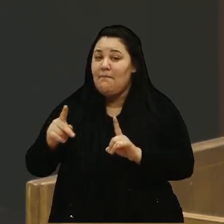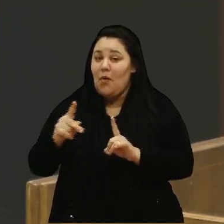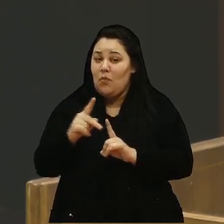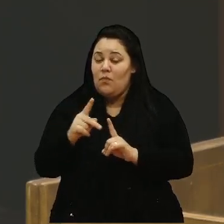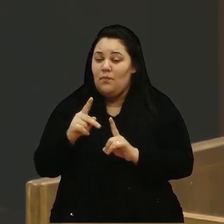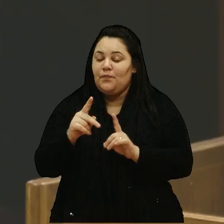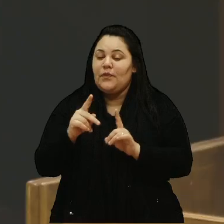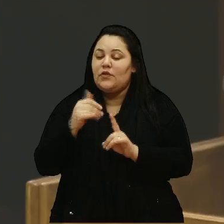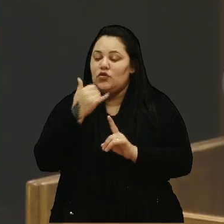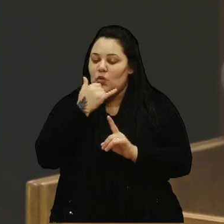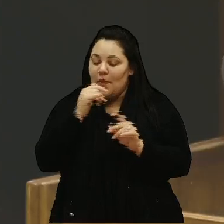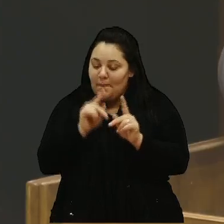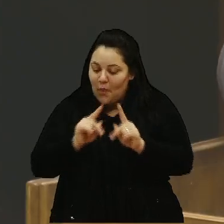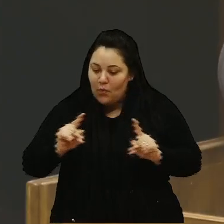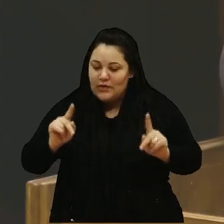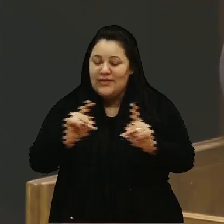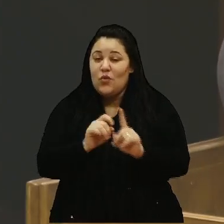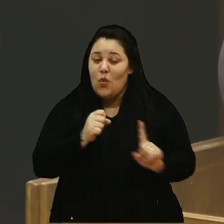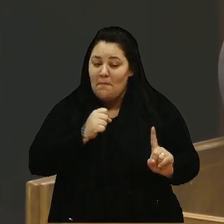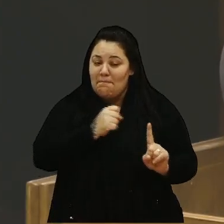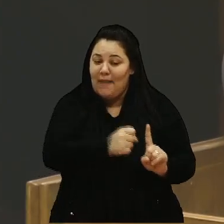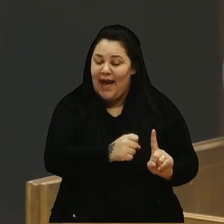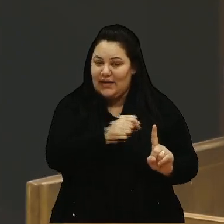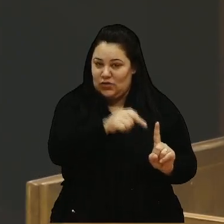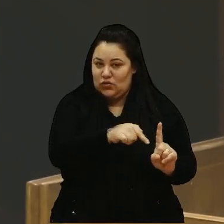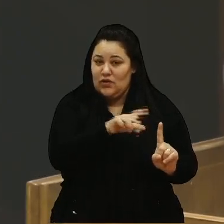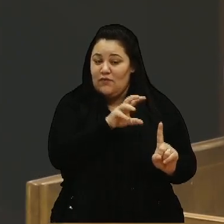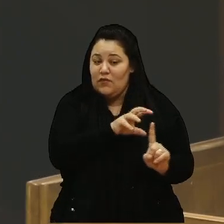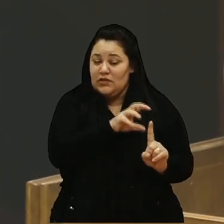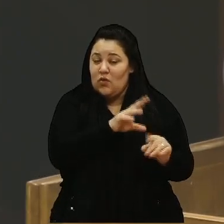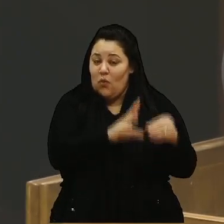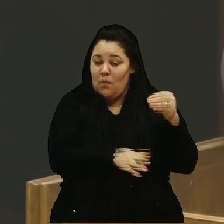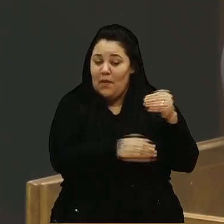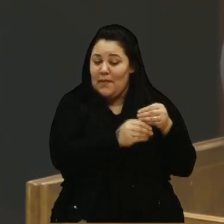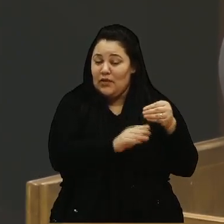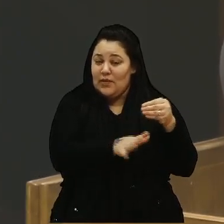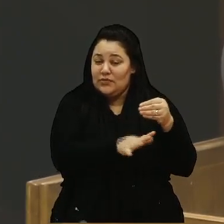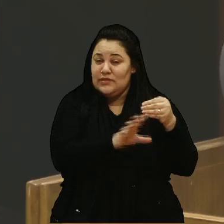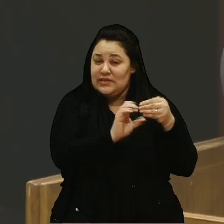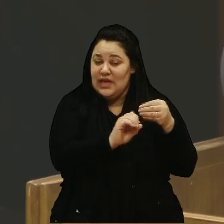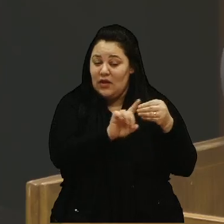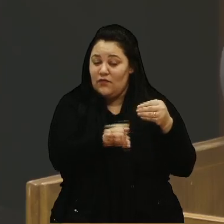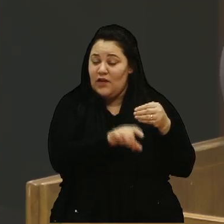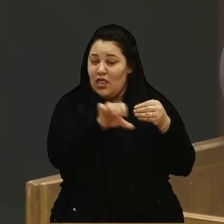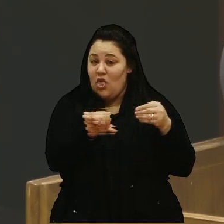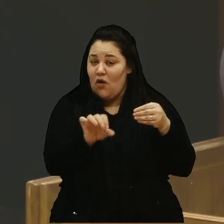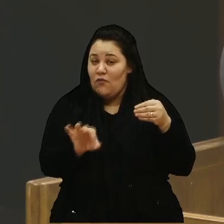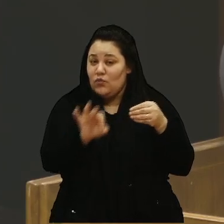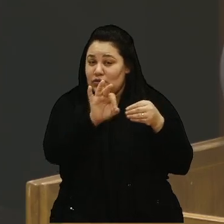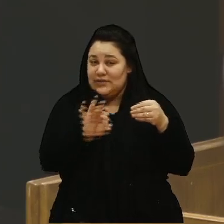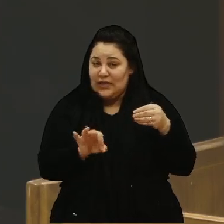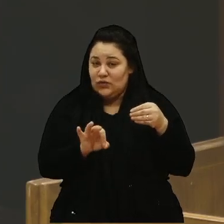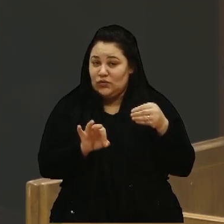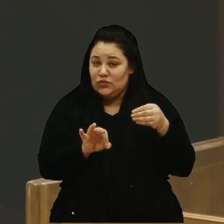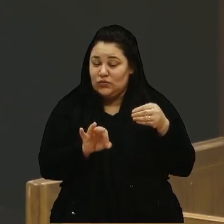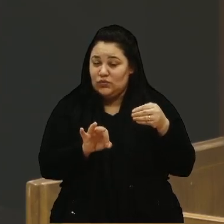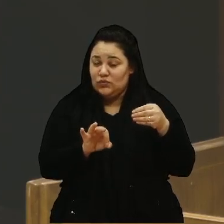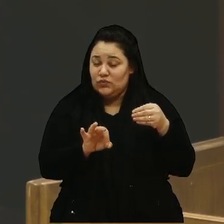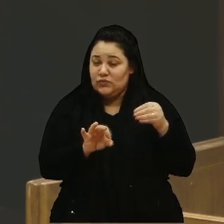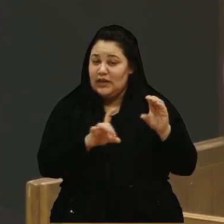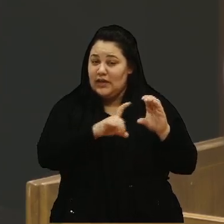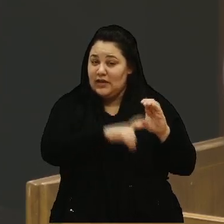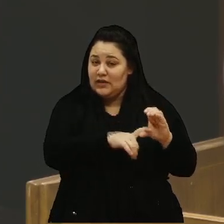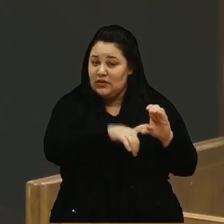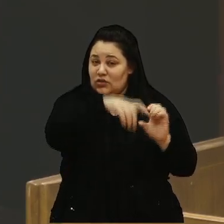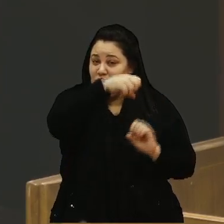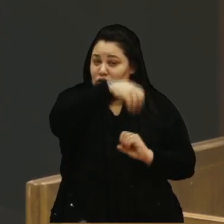neste mês, ela acarretaria apenas um acréscimo médio de 0,9% na conta de luz dos consumidores.